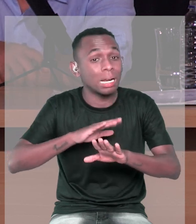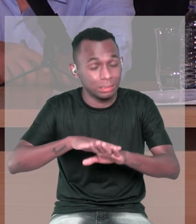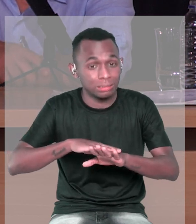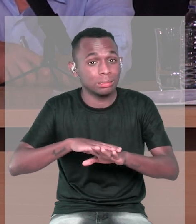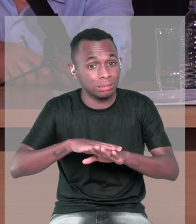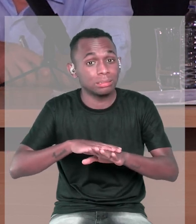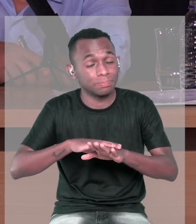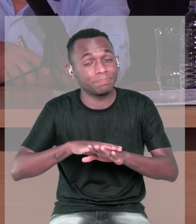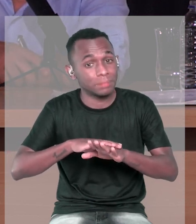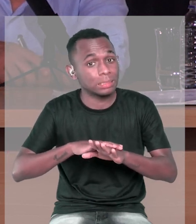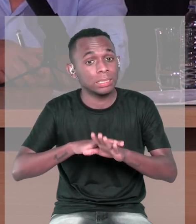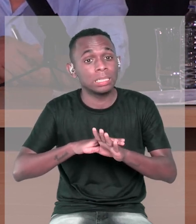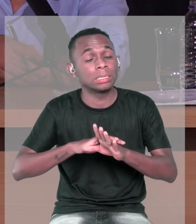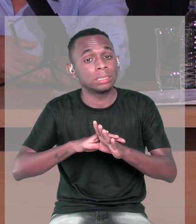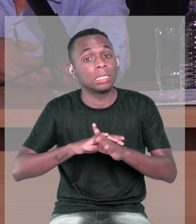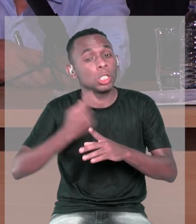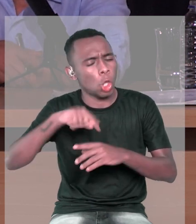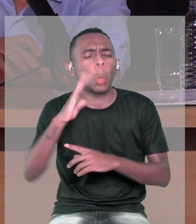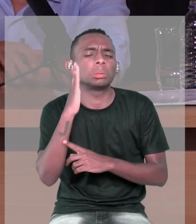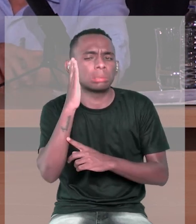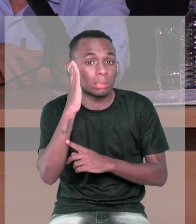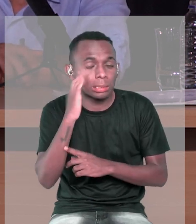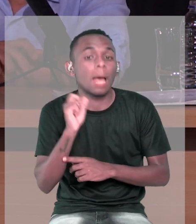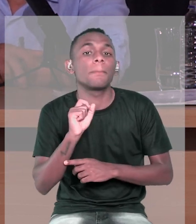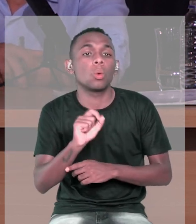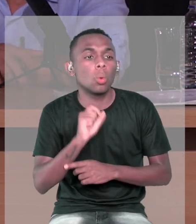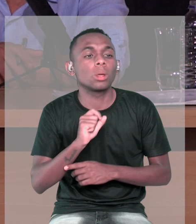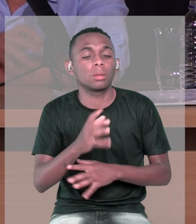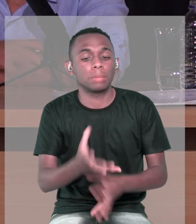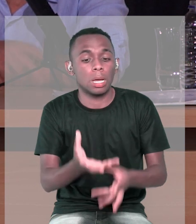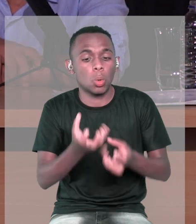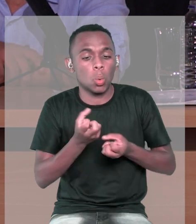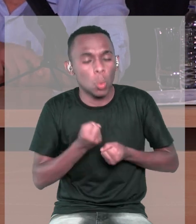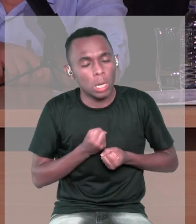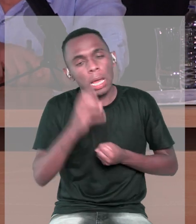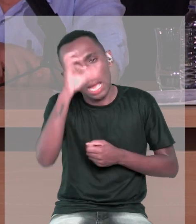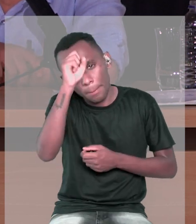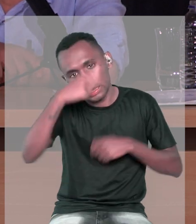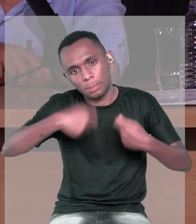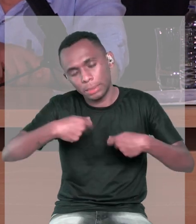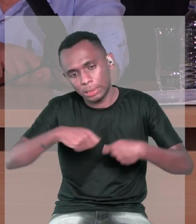guardada na medida em que nós sabemos morar, acolher e aprender.